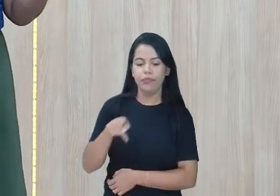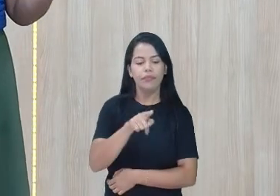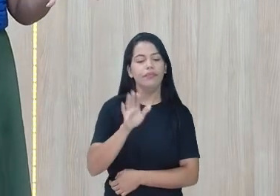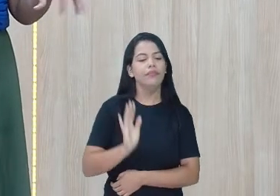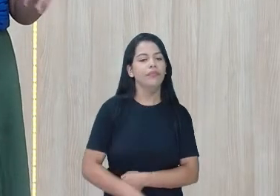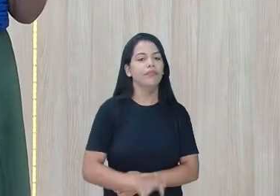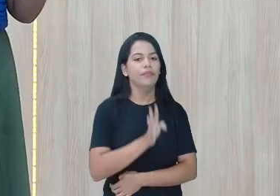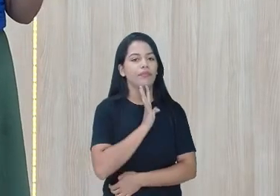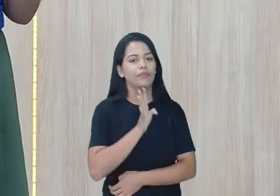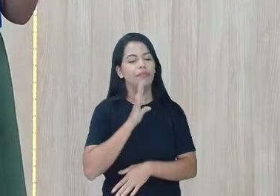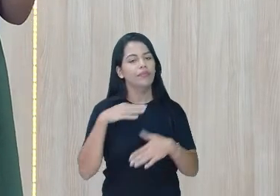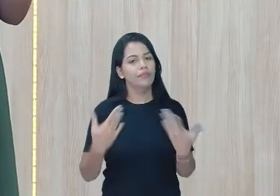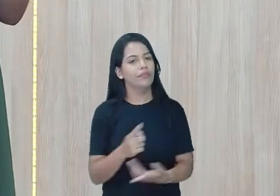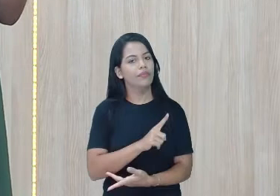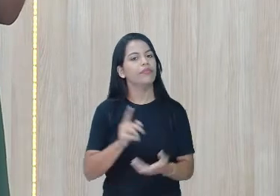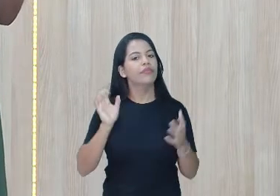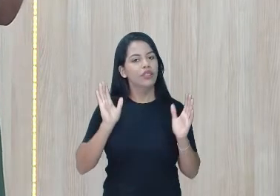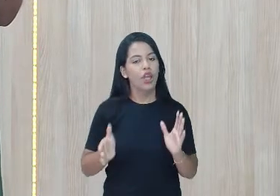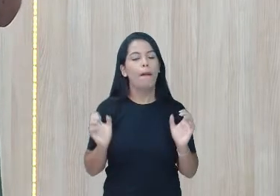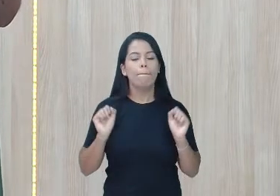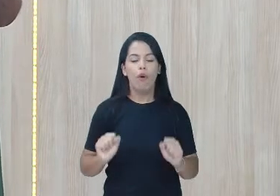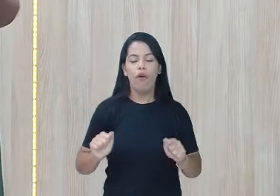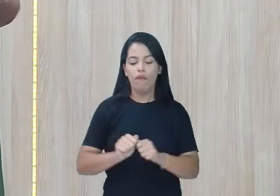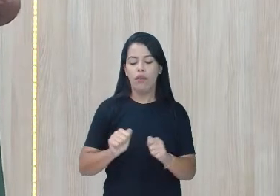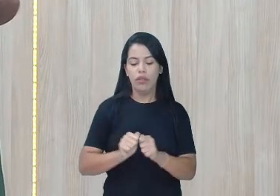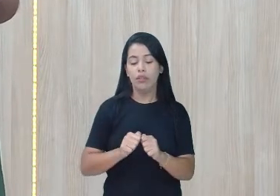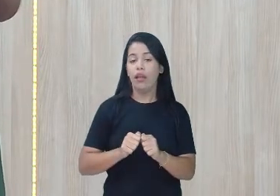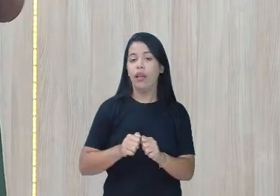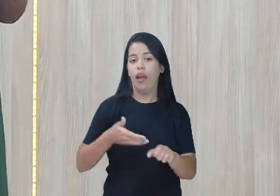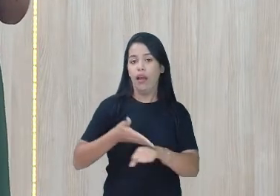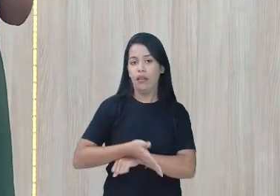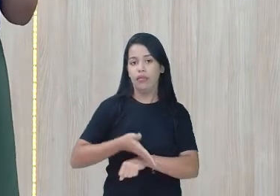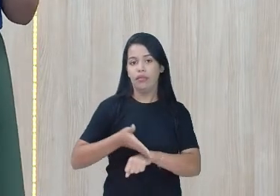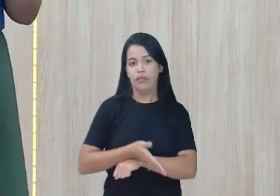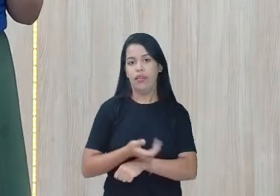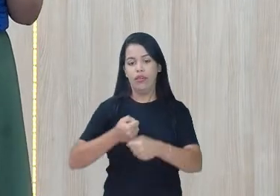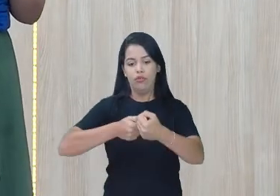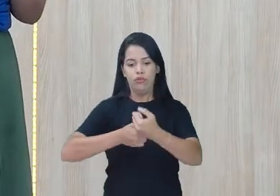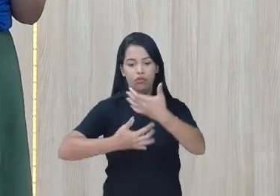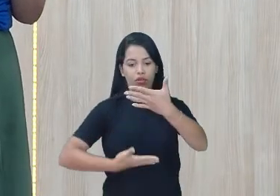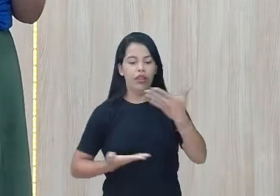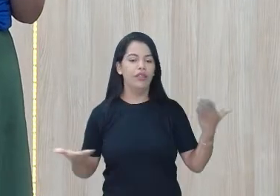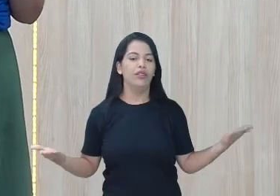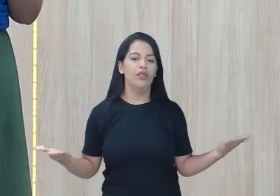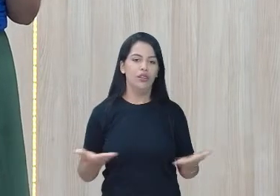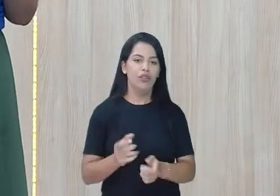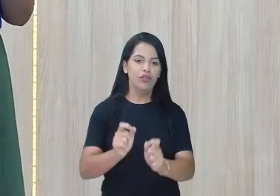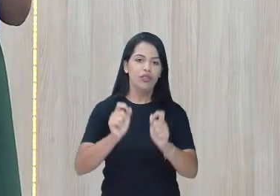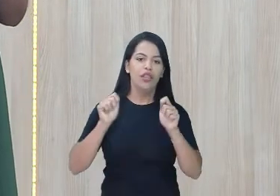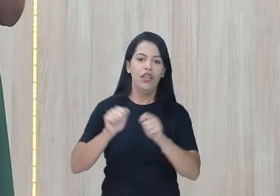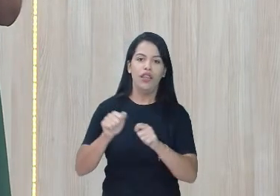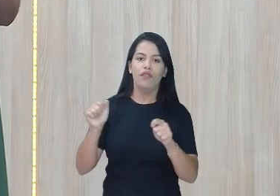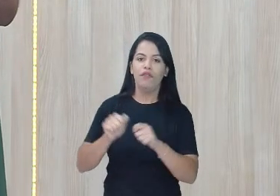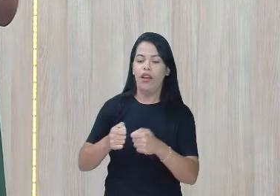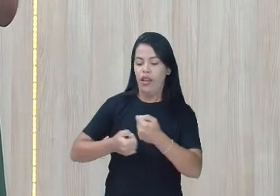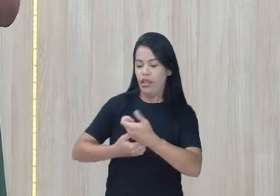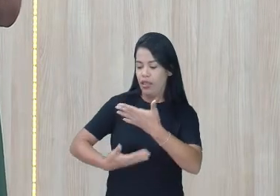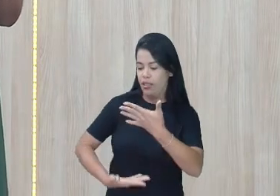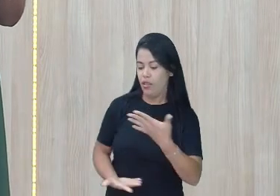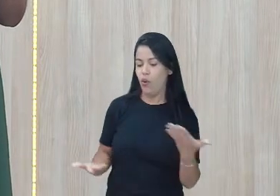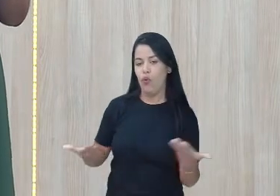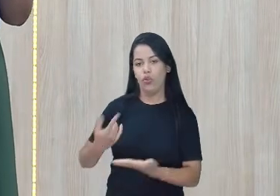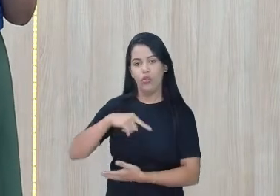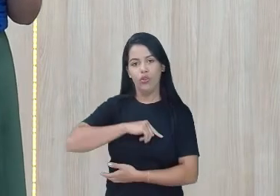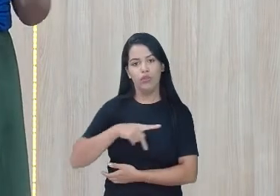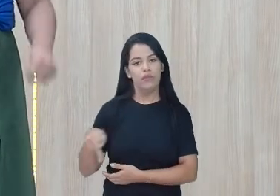o login para ter acesso ao nosso chat. E quem faz o chat da aula de hoje é a professora Camille Borba. Vamos dar